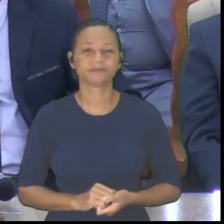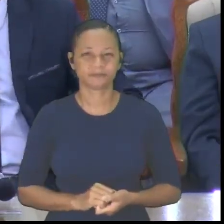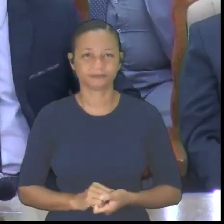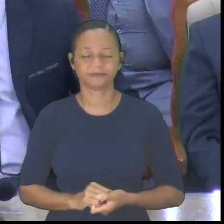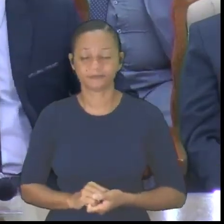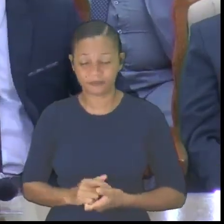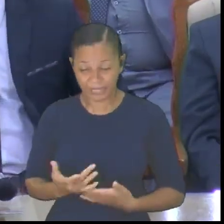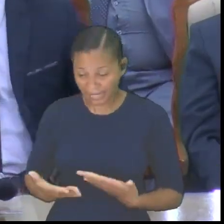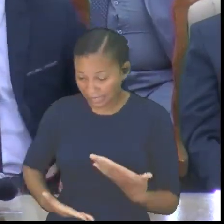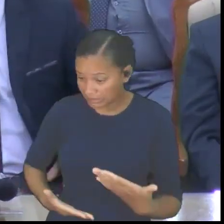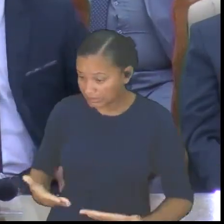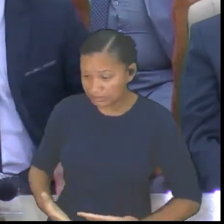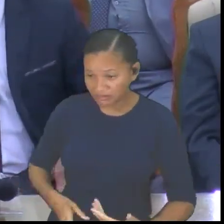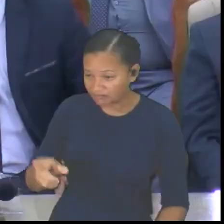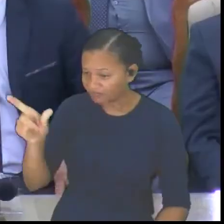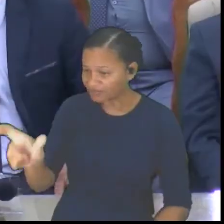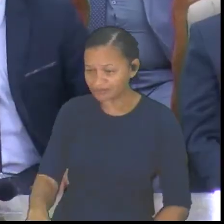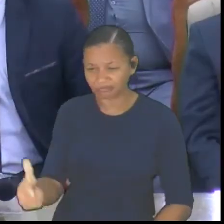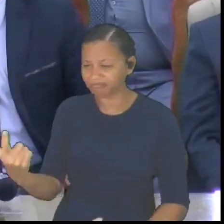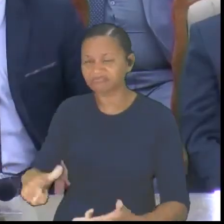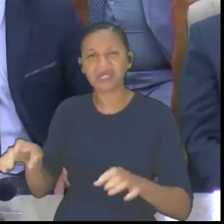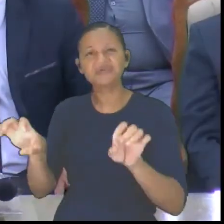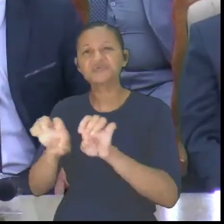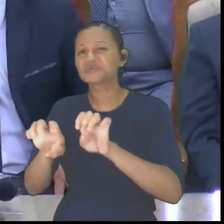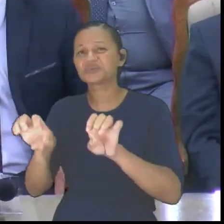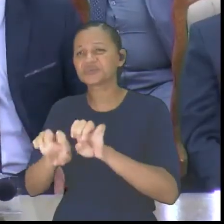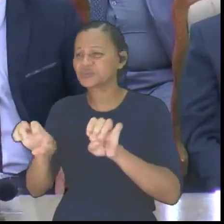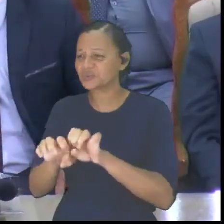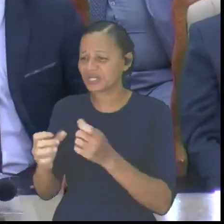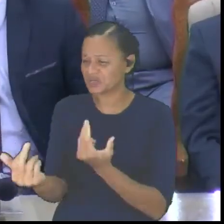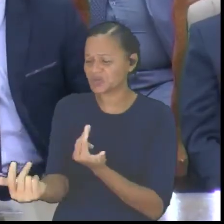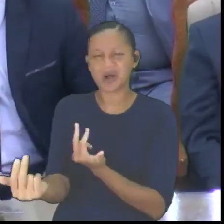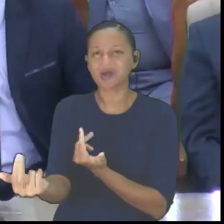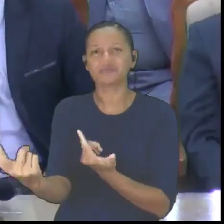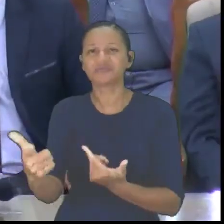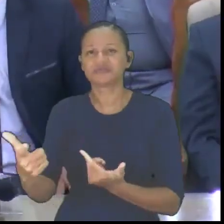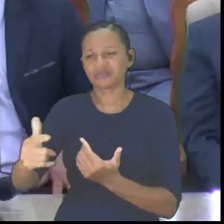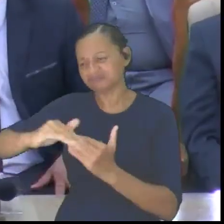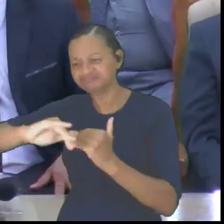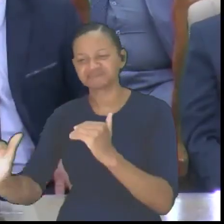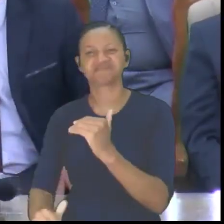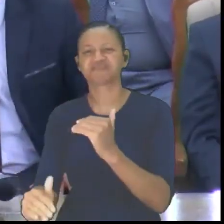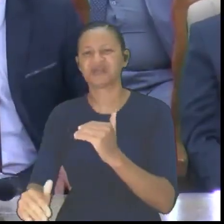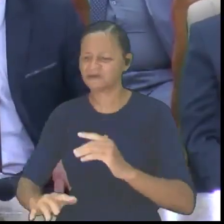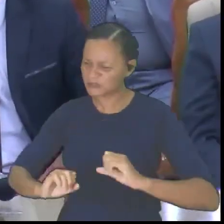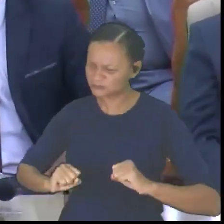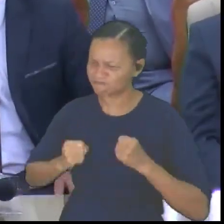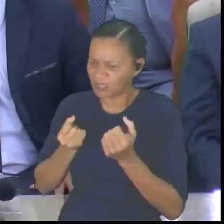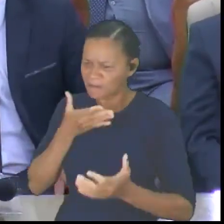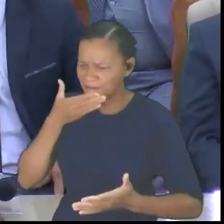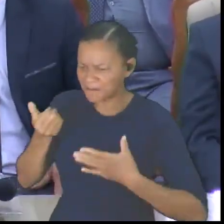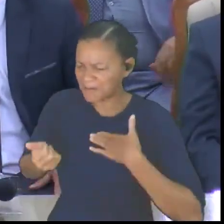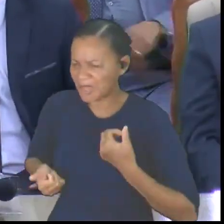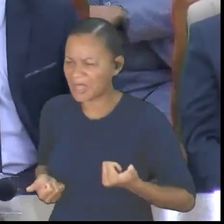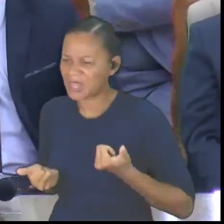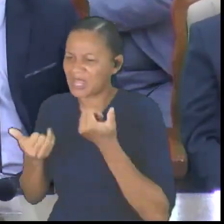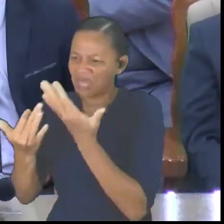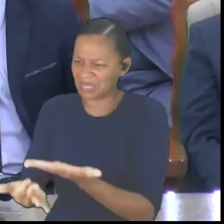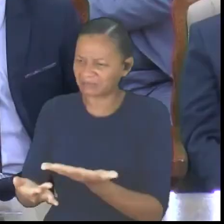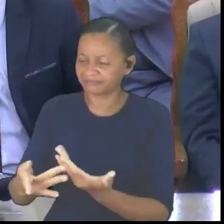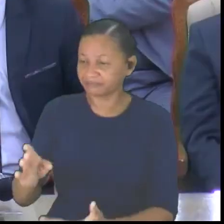É servir quem não tem estrutura para retribuir. É dar o seu melhor e ser pago